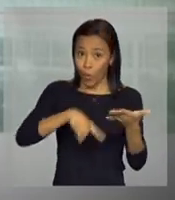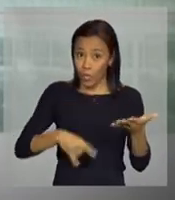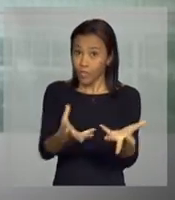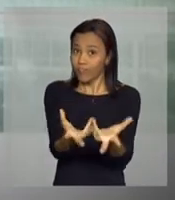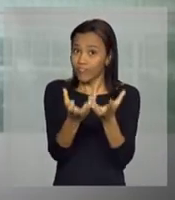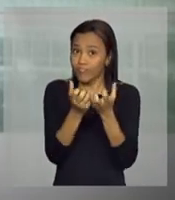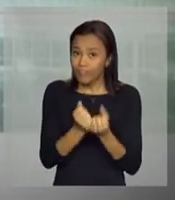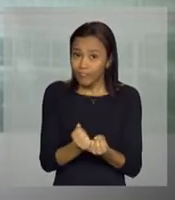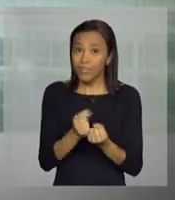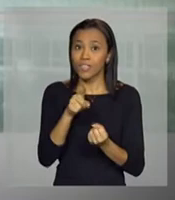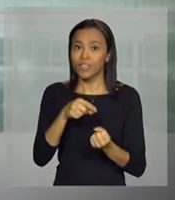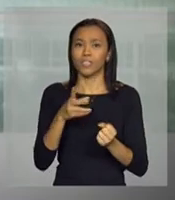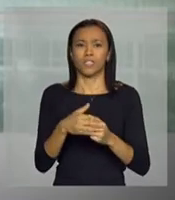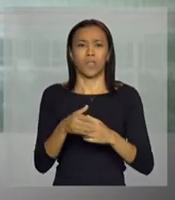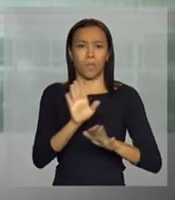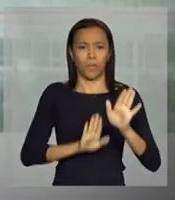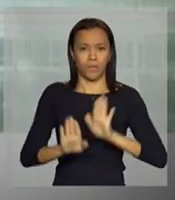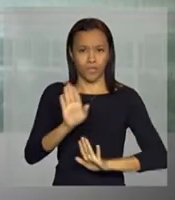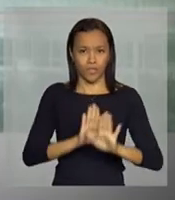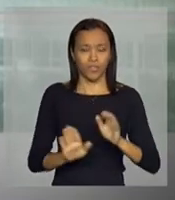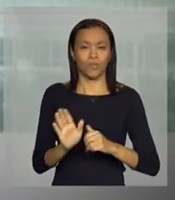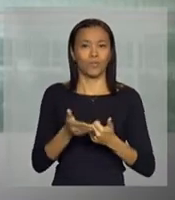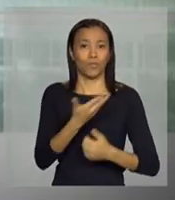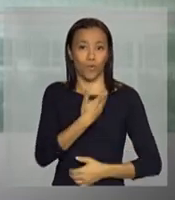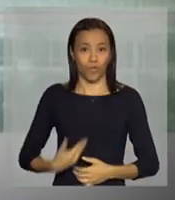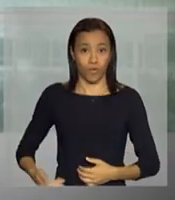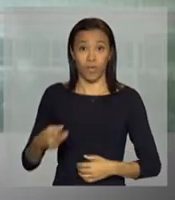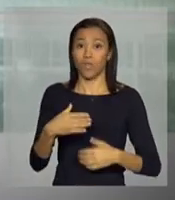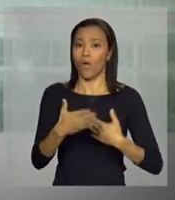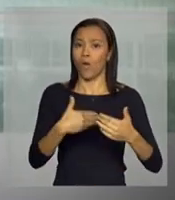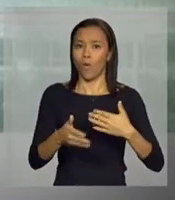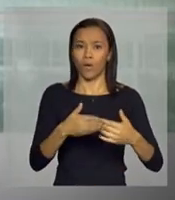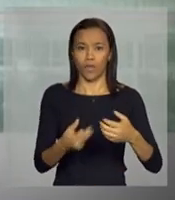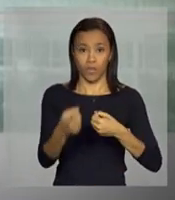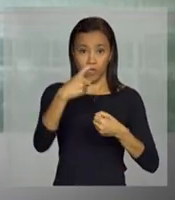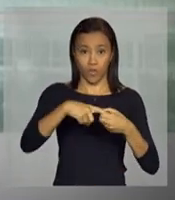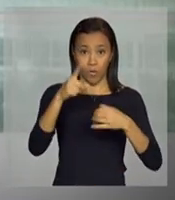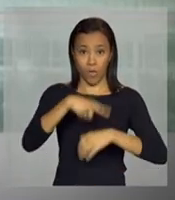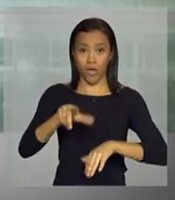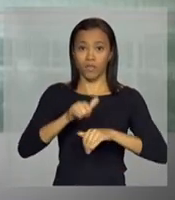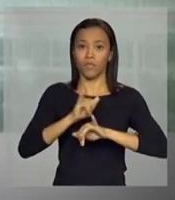documentos sob a guarda de órgãos públicos. E nós podemos voltar a qualquer momento com